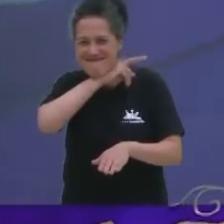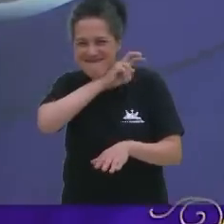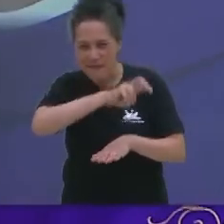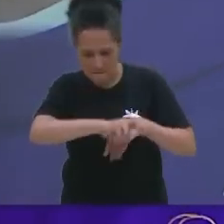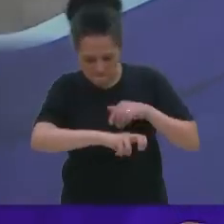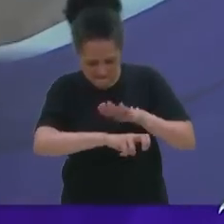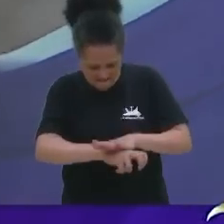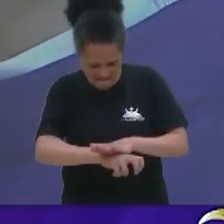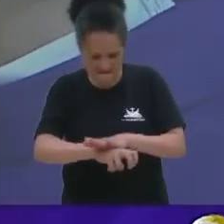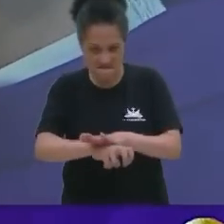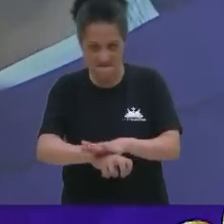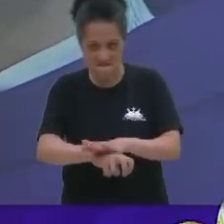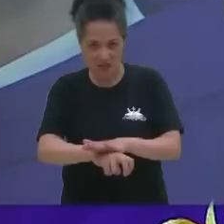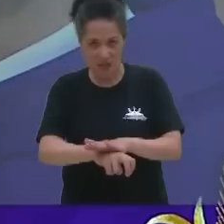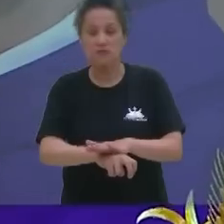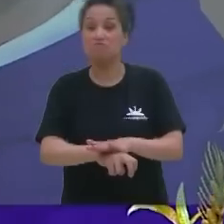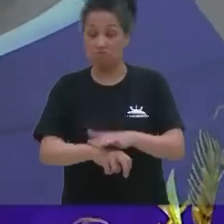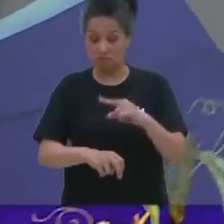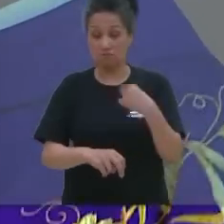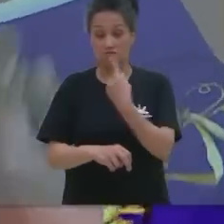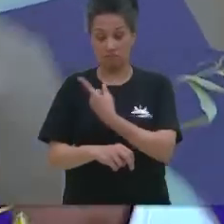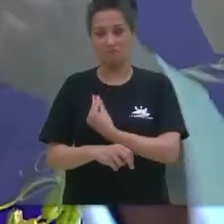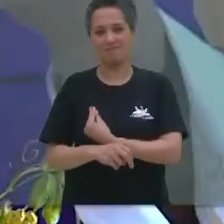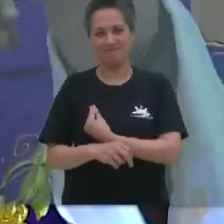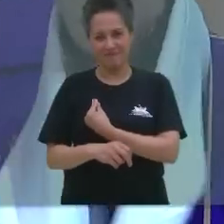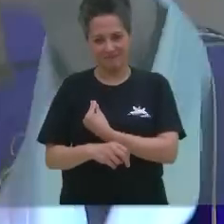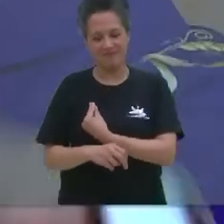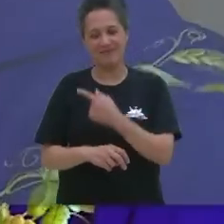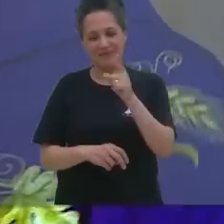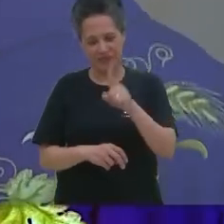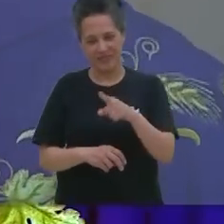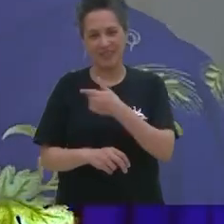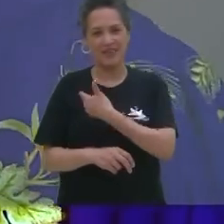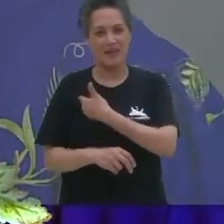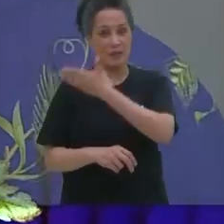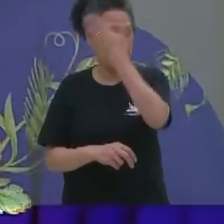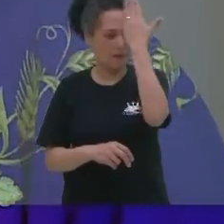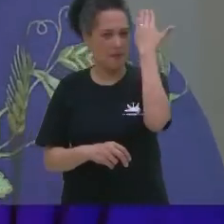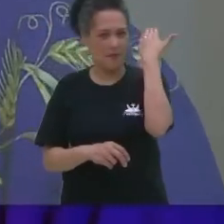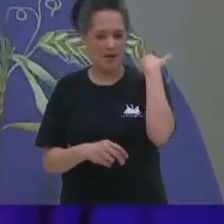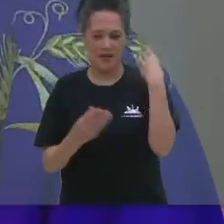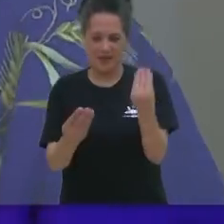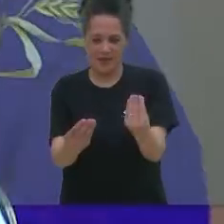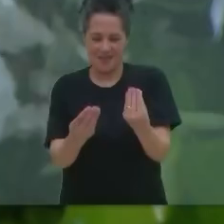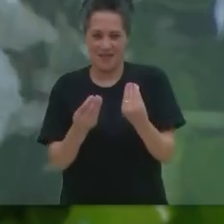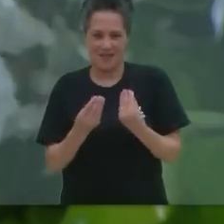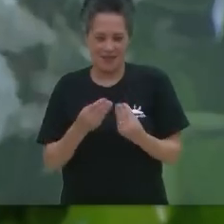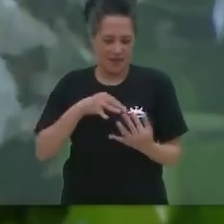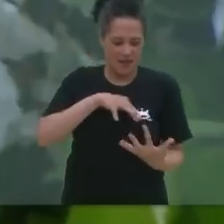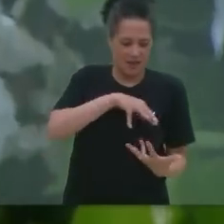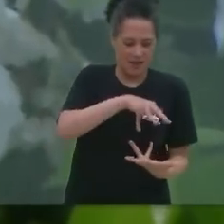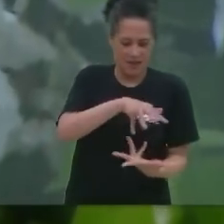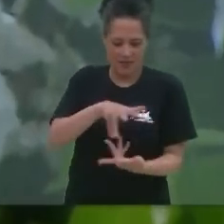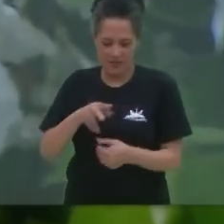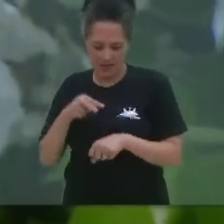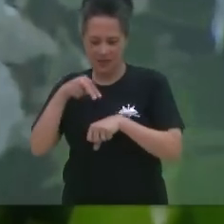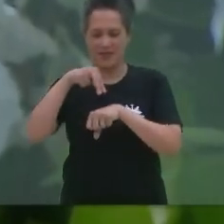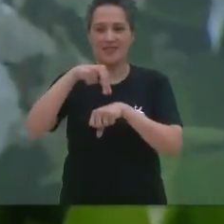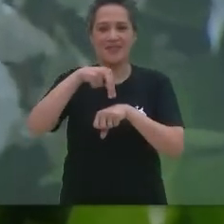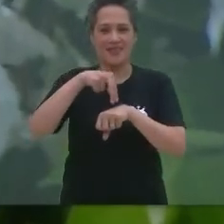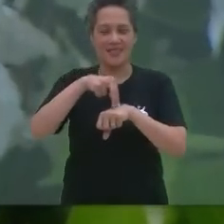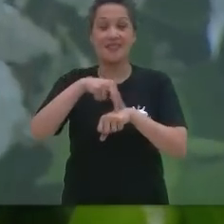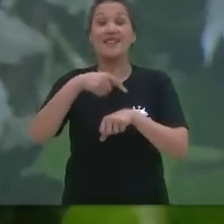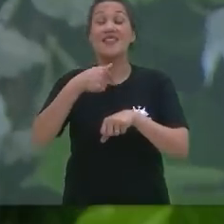as serpentes em nossa vida. É Nossa Senhora que traz o globo. E é um apelo da paz. Eu sou